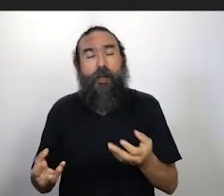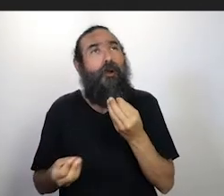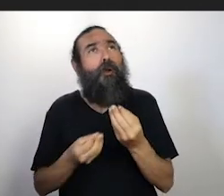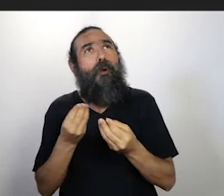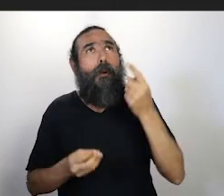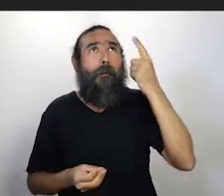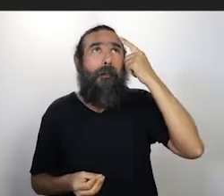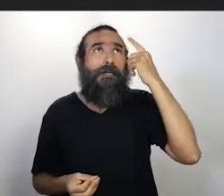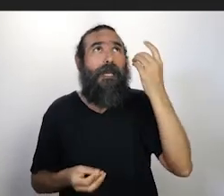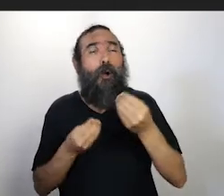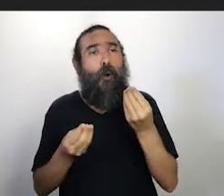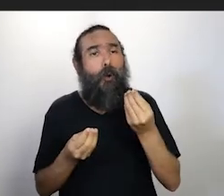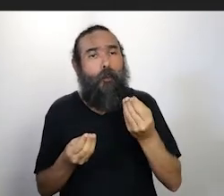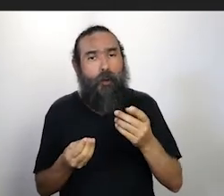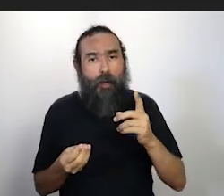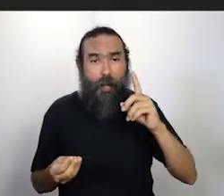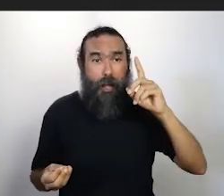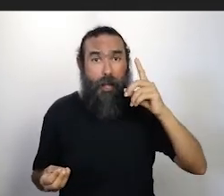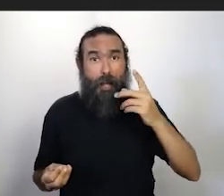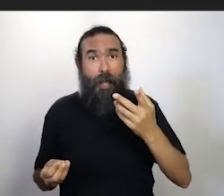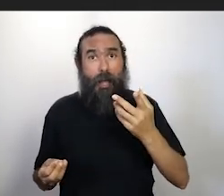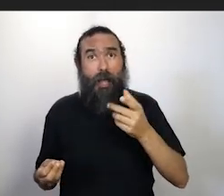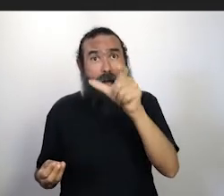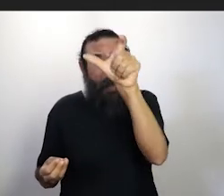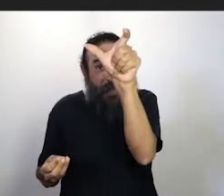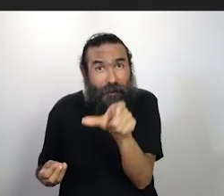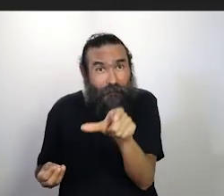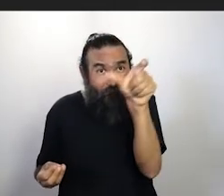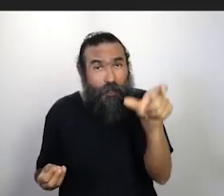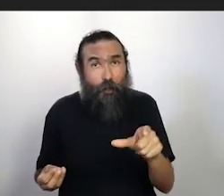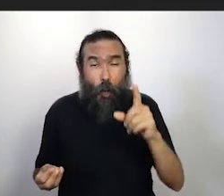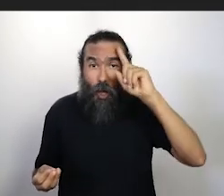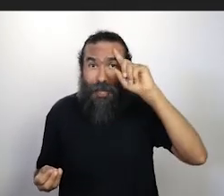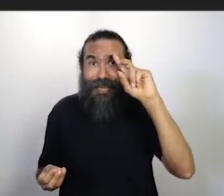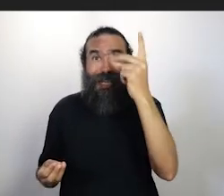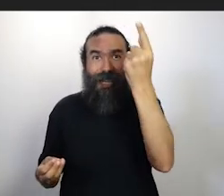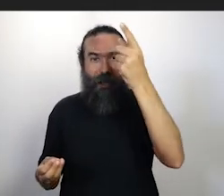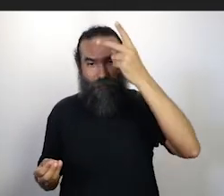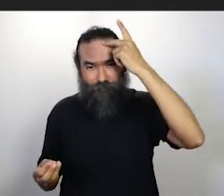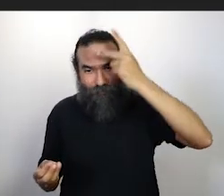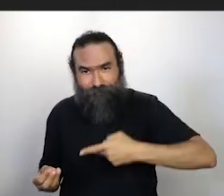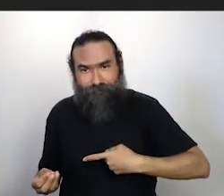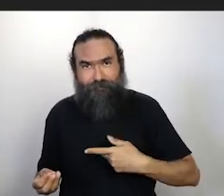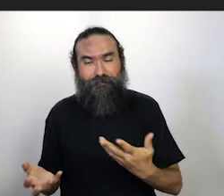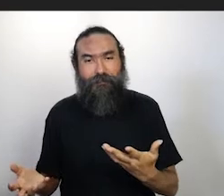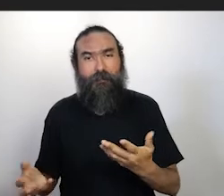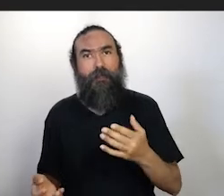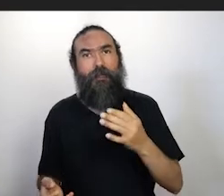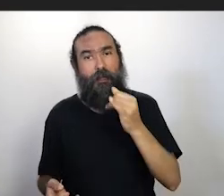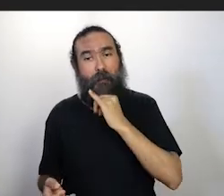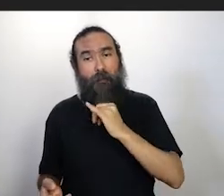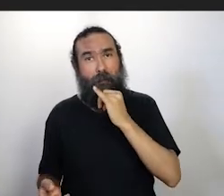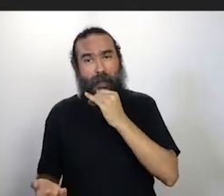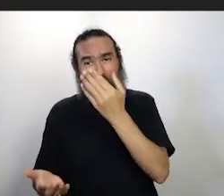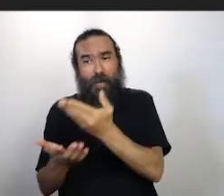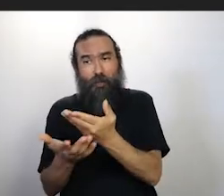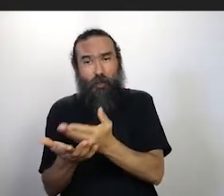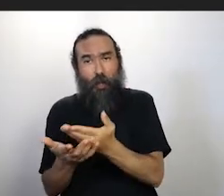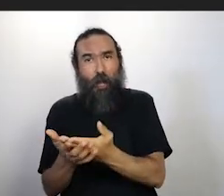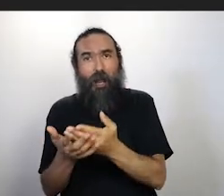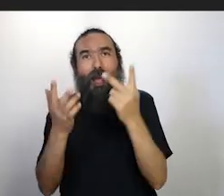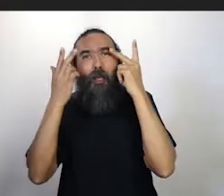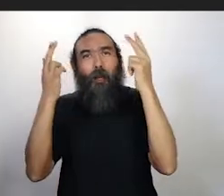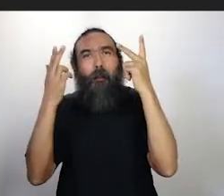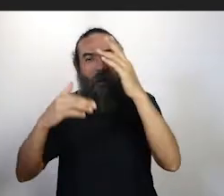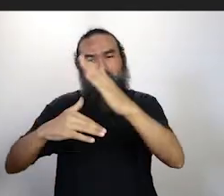criar individual, né, que eu acho que esse modelo que a gente está trazendo para a escola, né, que a escola tem reproduzido na maioria dos